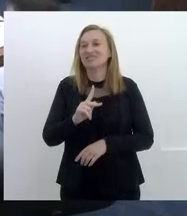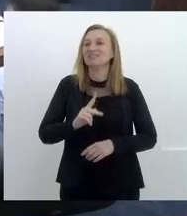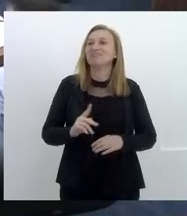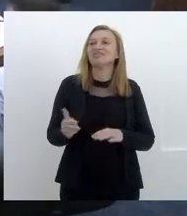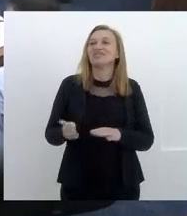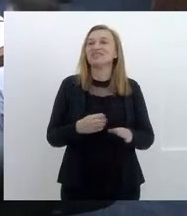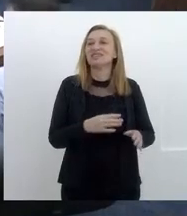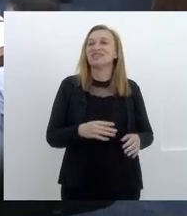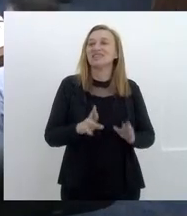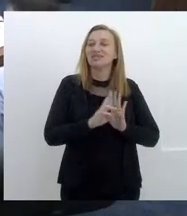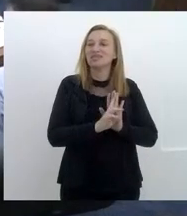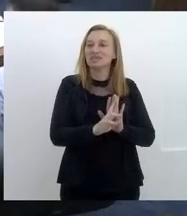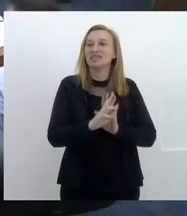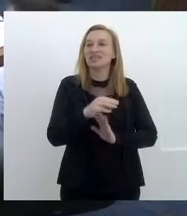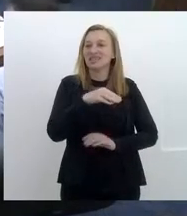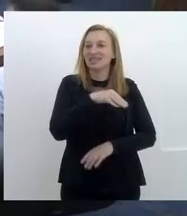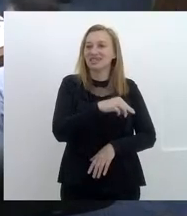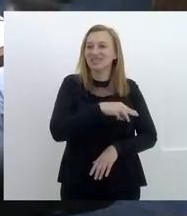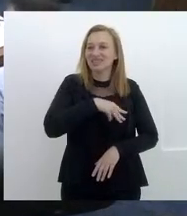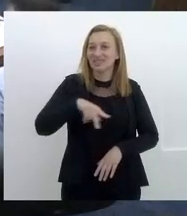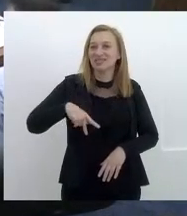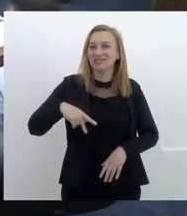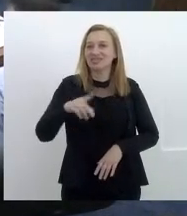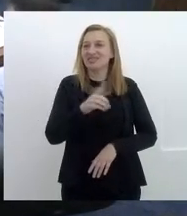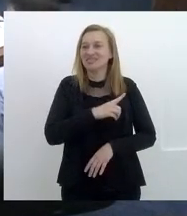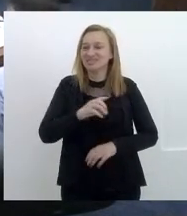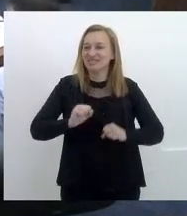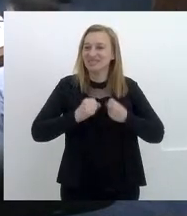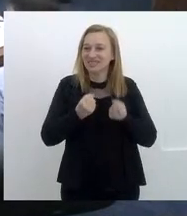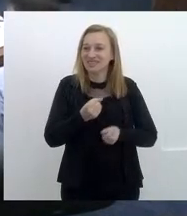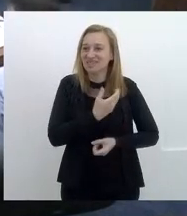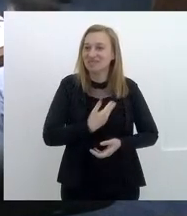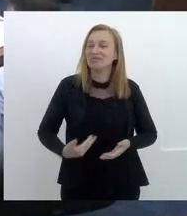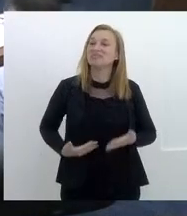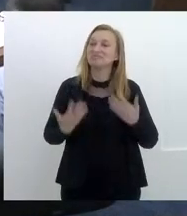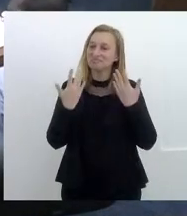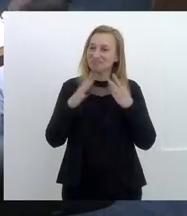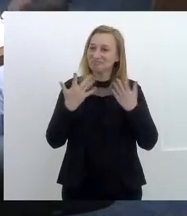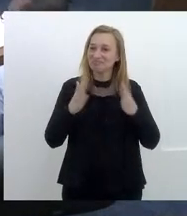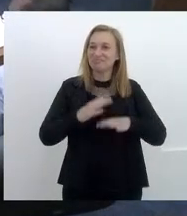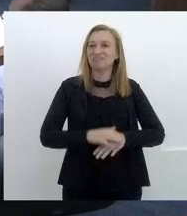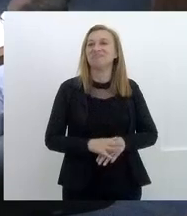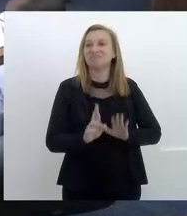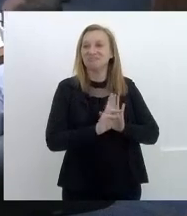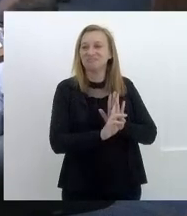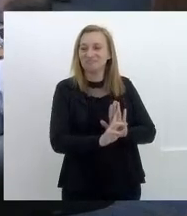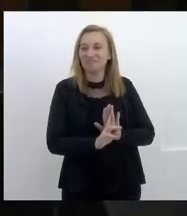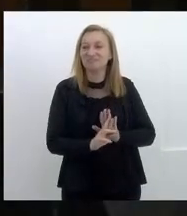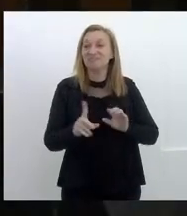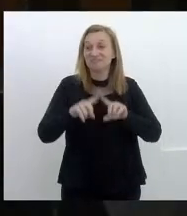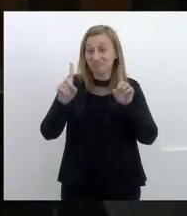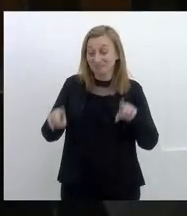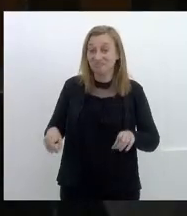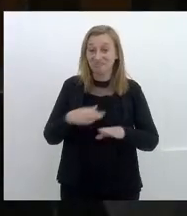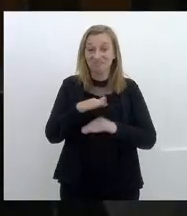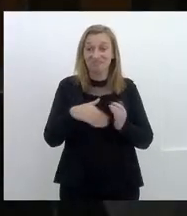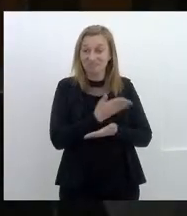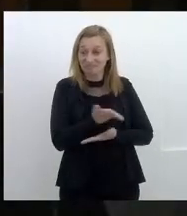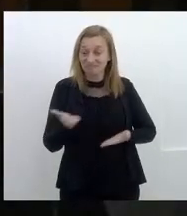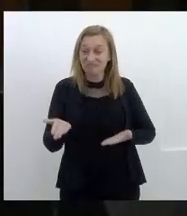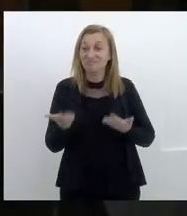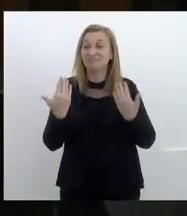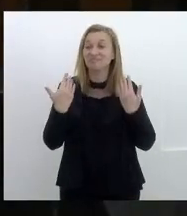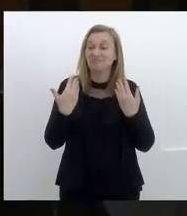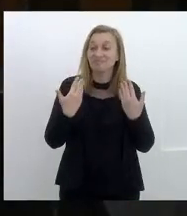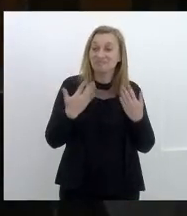e representação do MP e a defensoria cujas falas eu quero cumprimentar representação de servidores servidor uma saudação especial